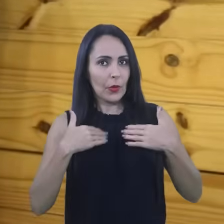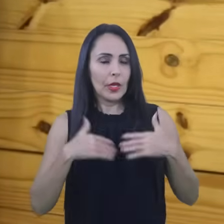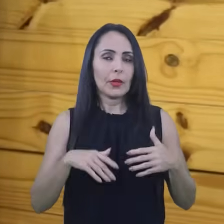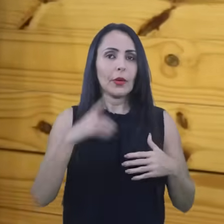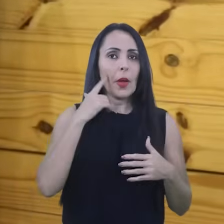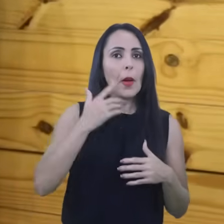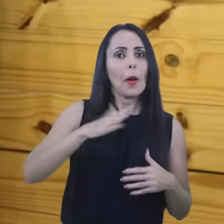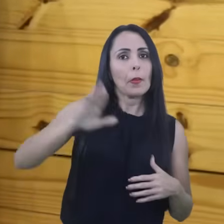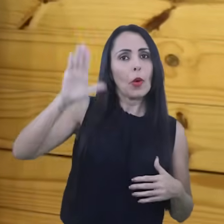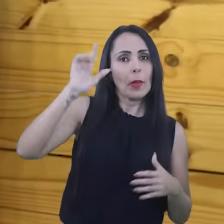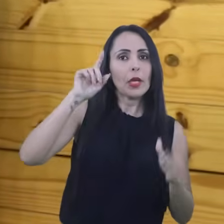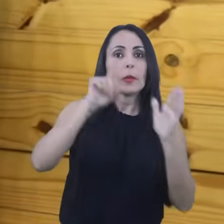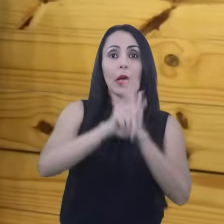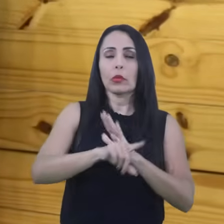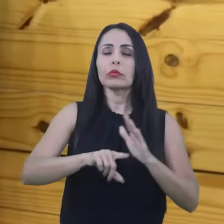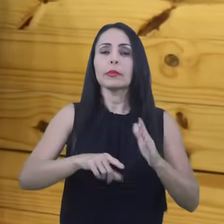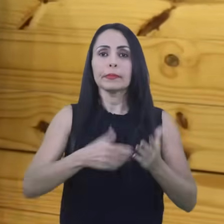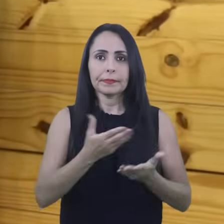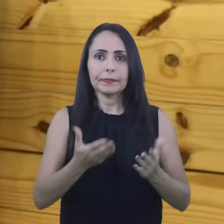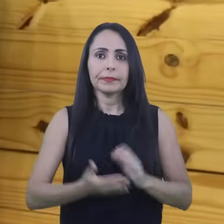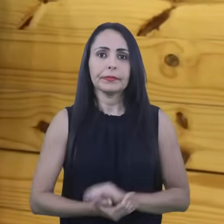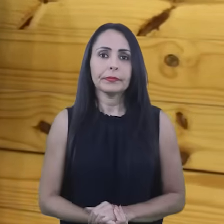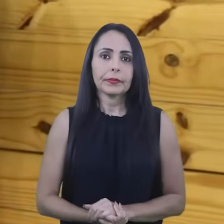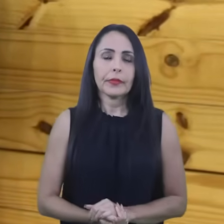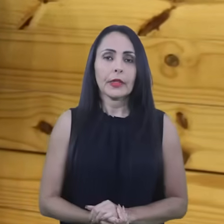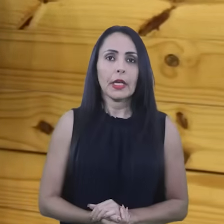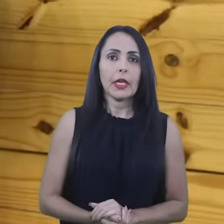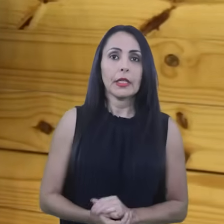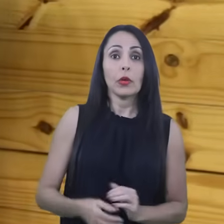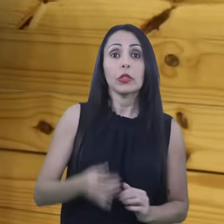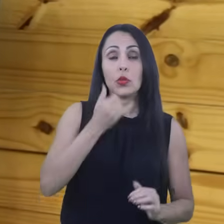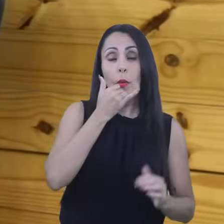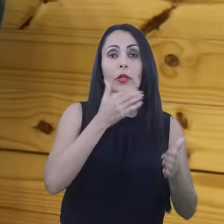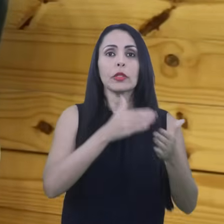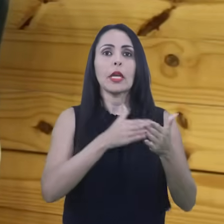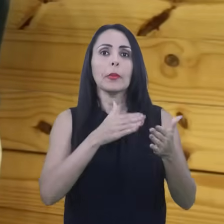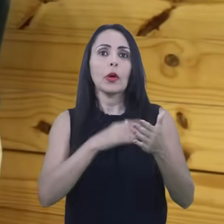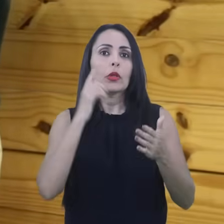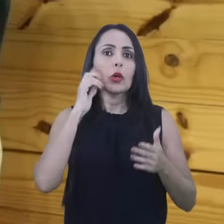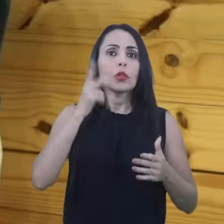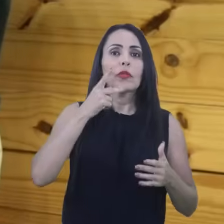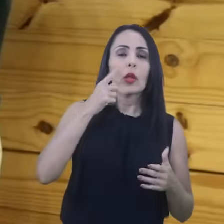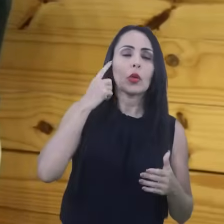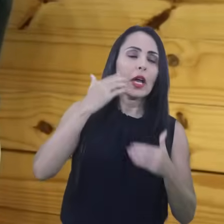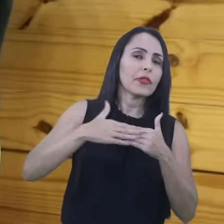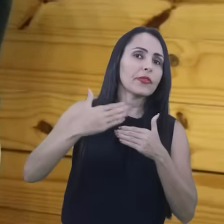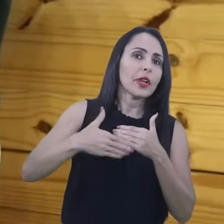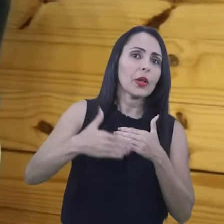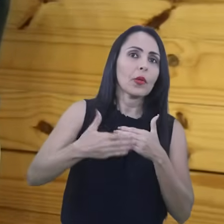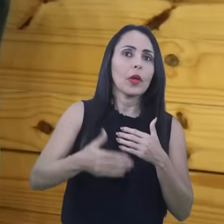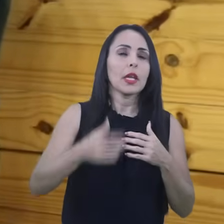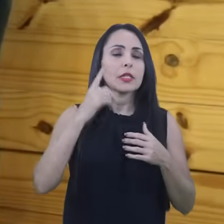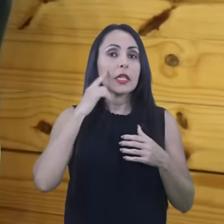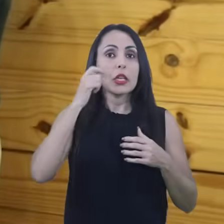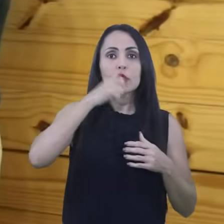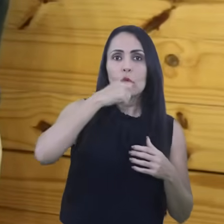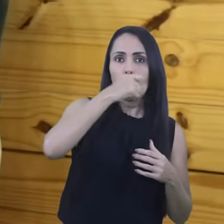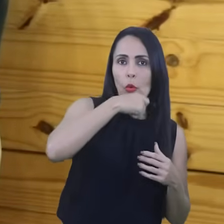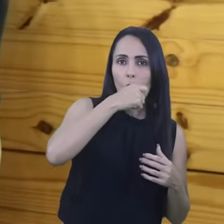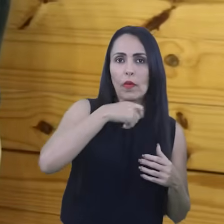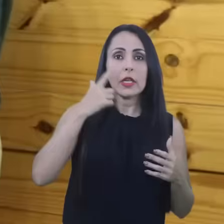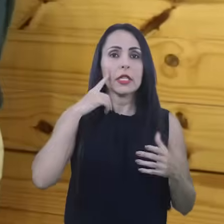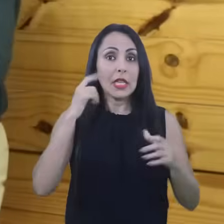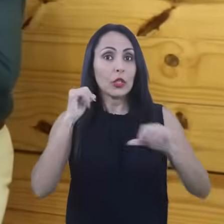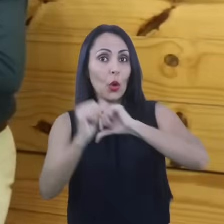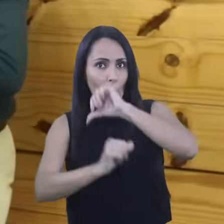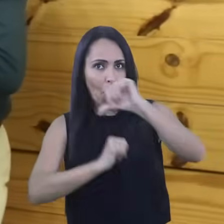só mais uma pergunta. Eita, Marcondes, desculpa te interromper. Tu falou não. sobre a frequência da escova, né? Isso, quanto da ela troca.